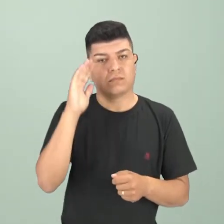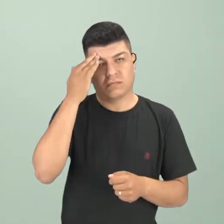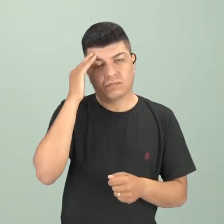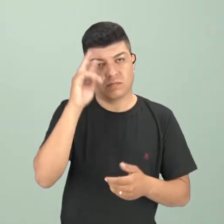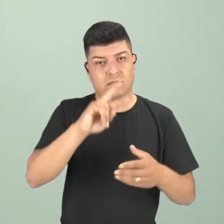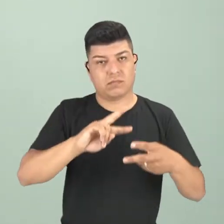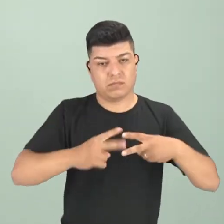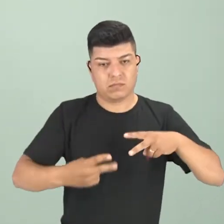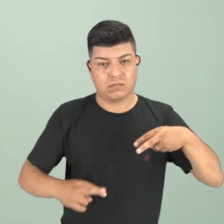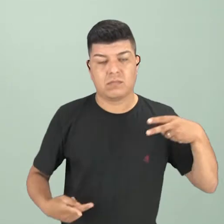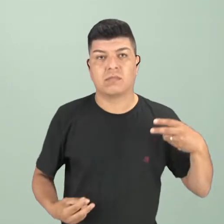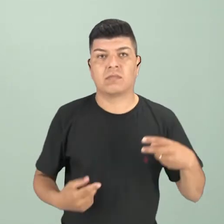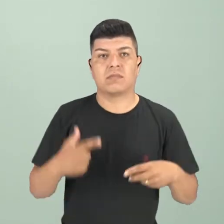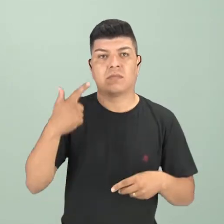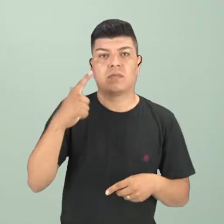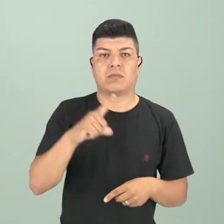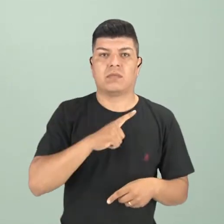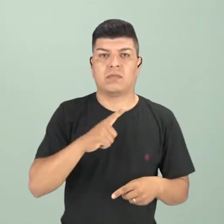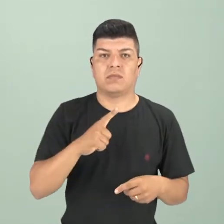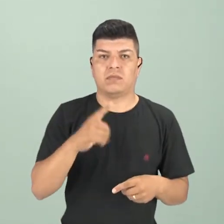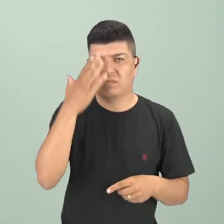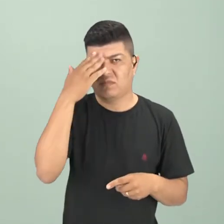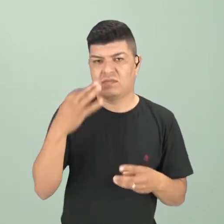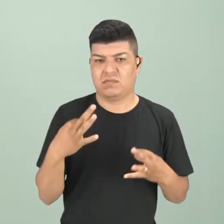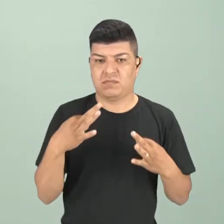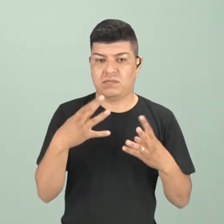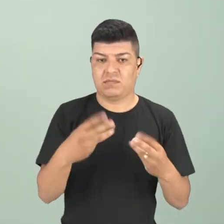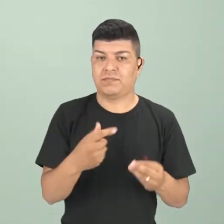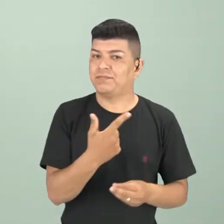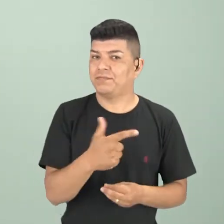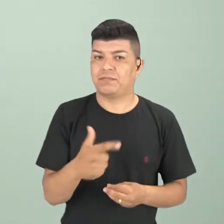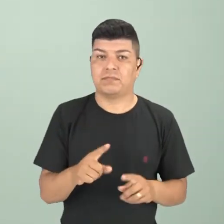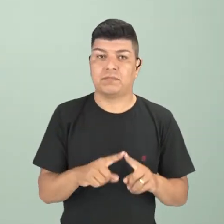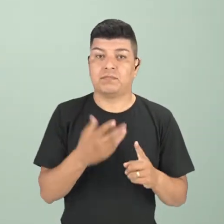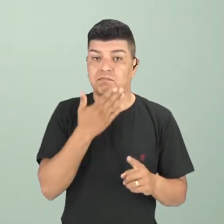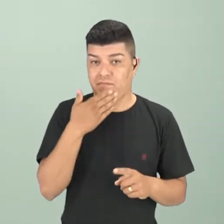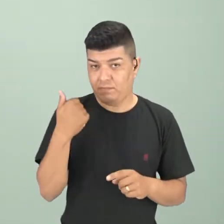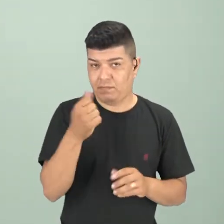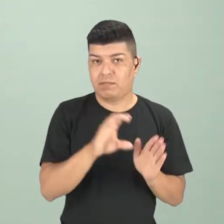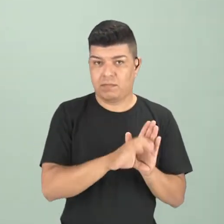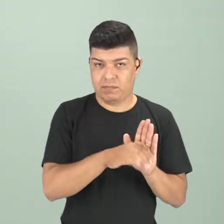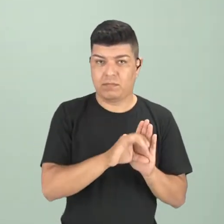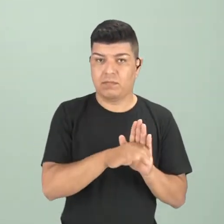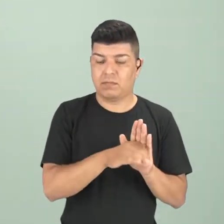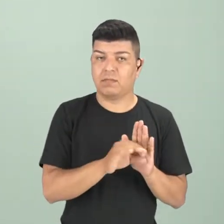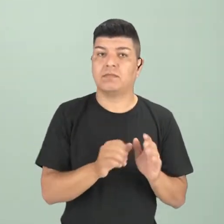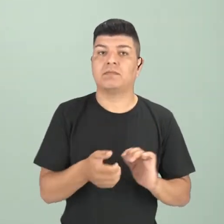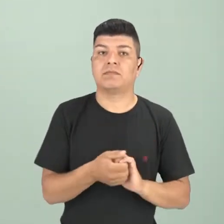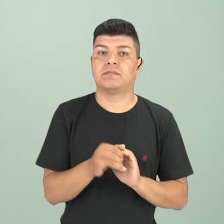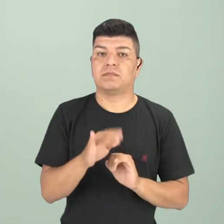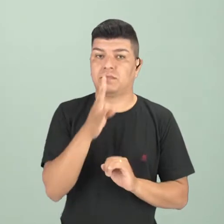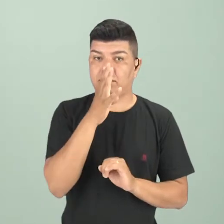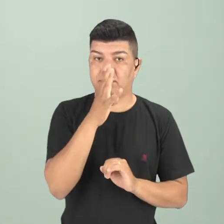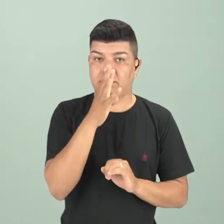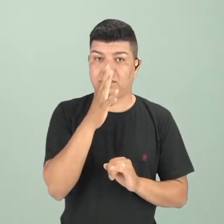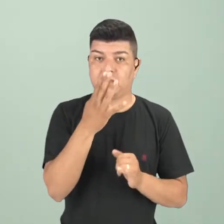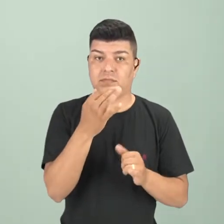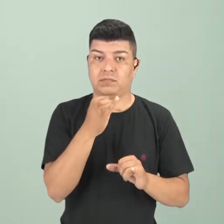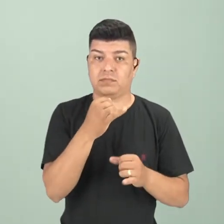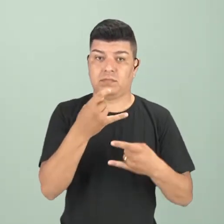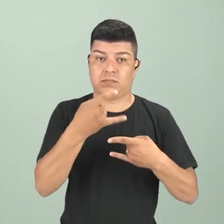entender genética tem como saber tudo não tem mas tem como você aprimorar o seu conteúdo então se você tá assistindo